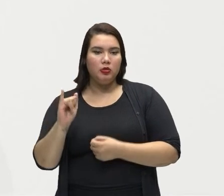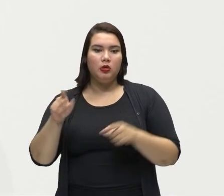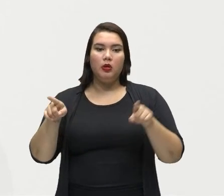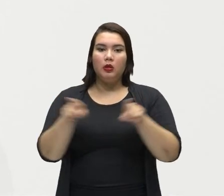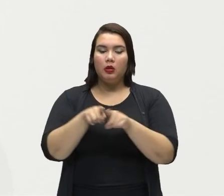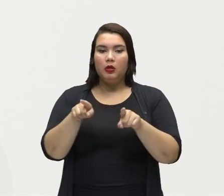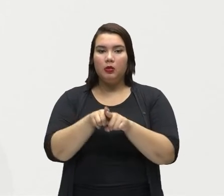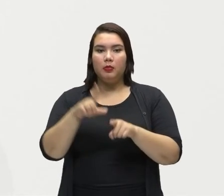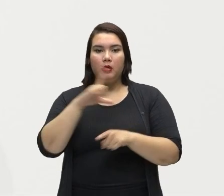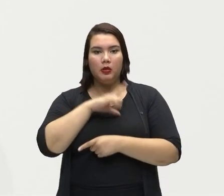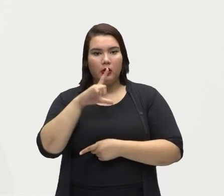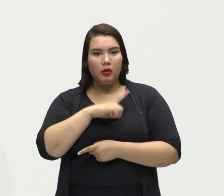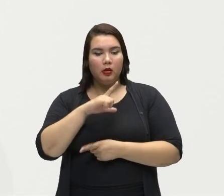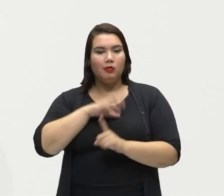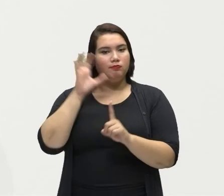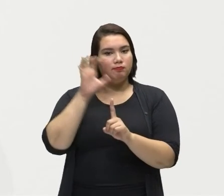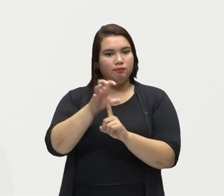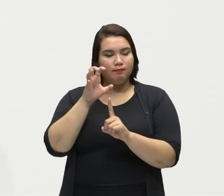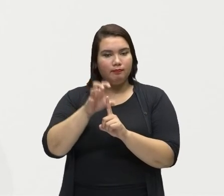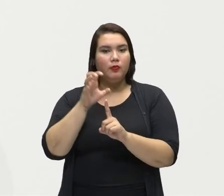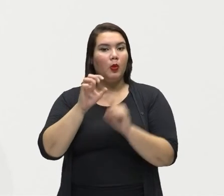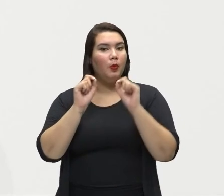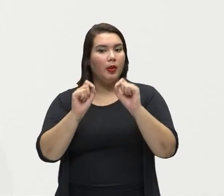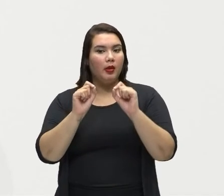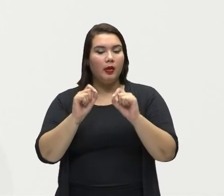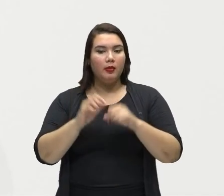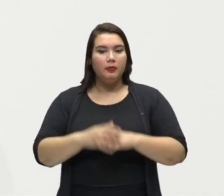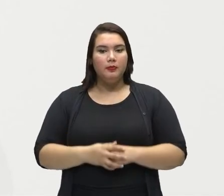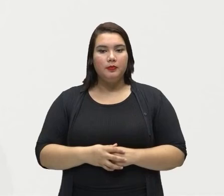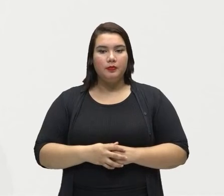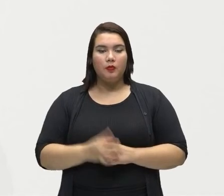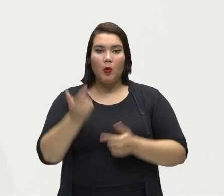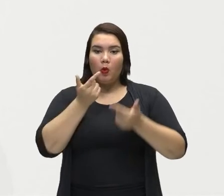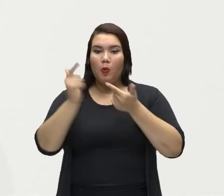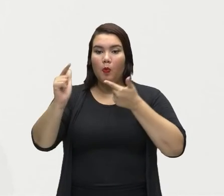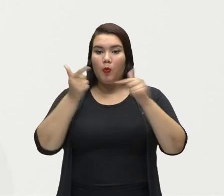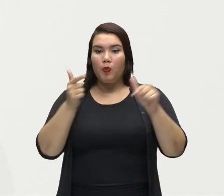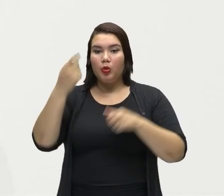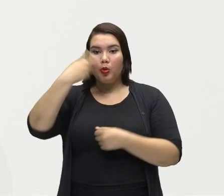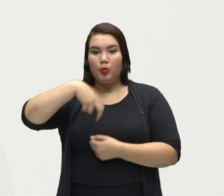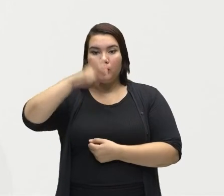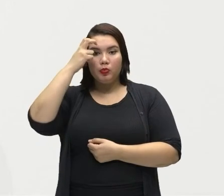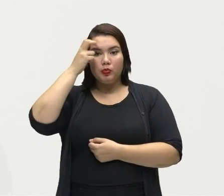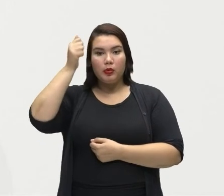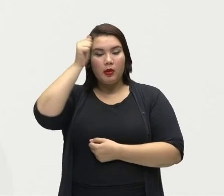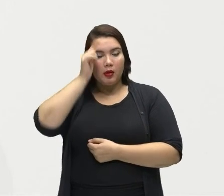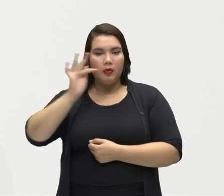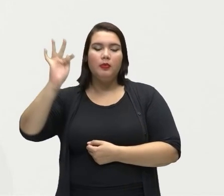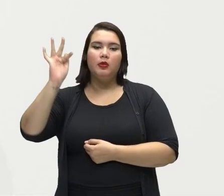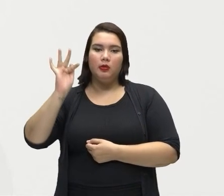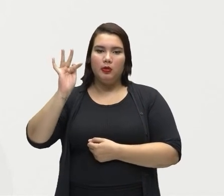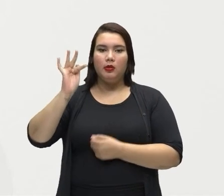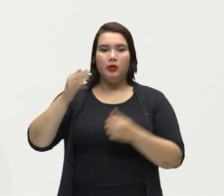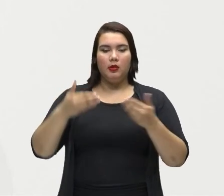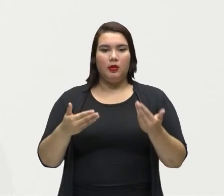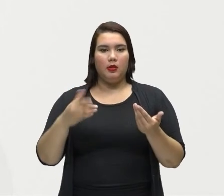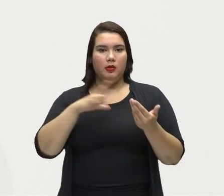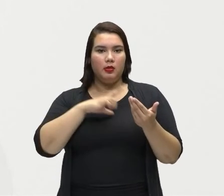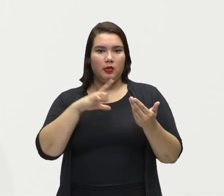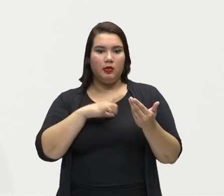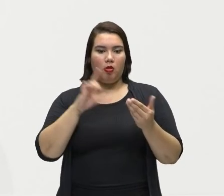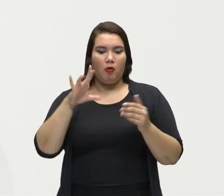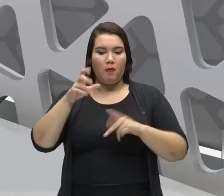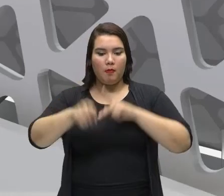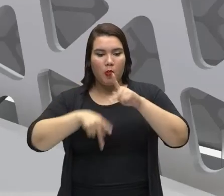uma grande influência de outras culturas africanas, não só dos